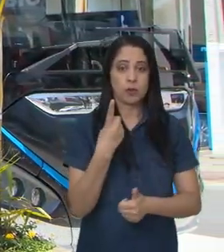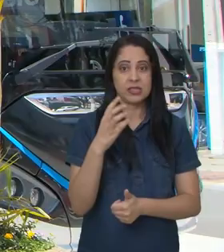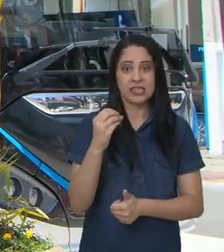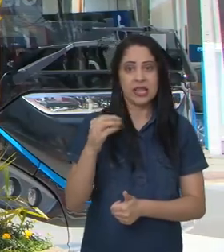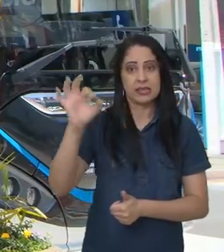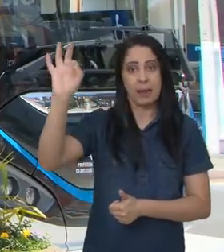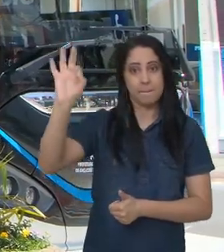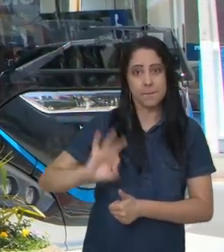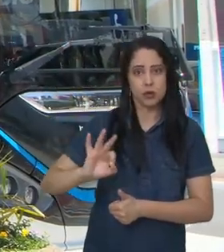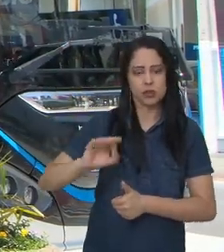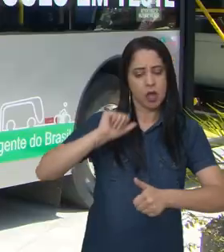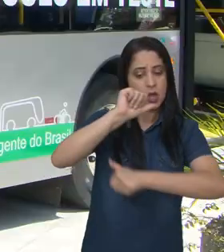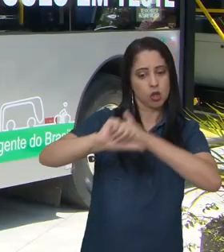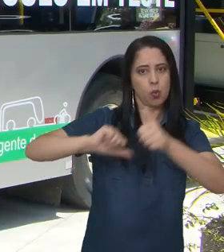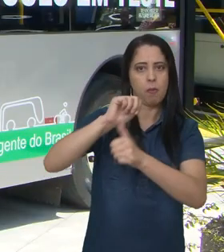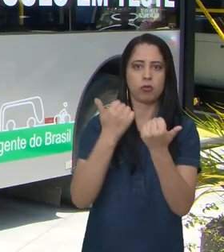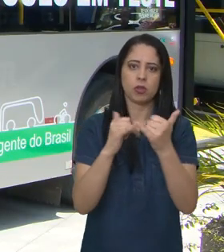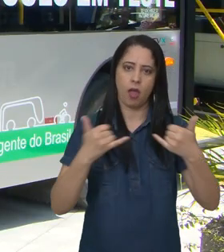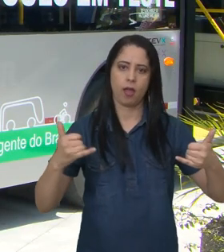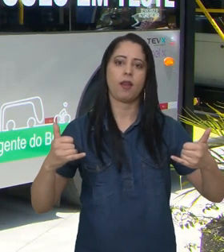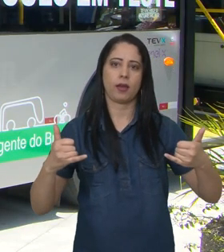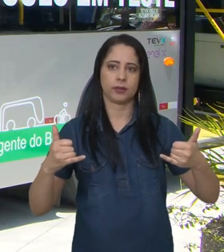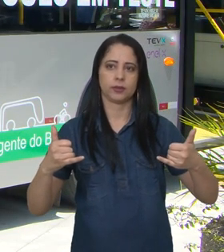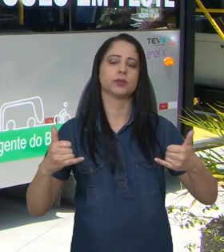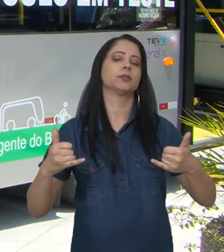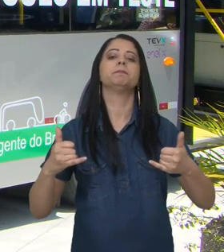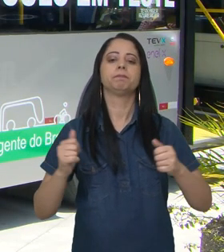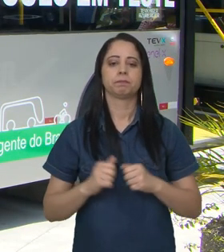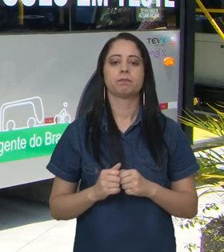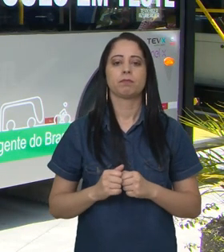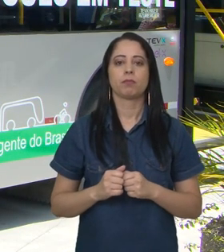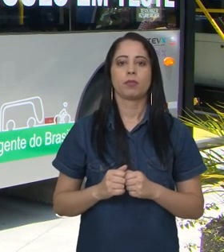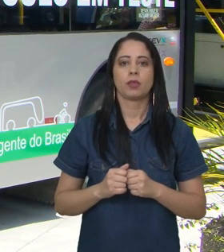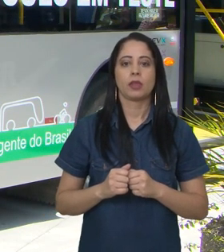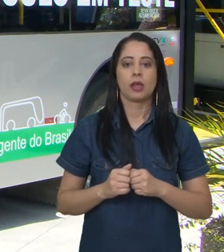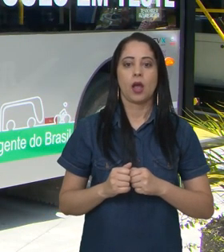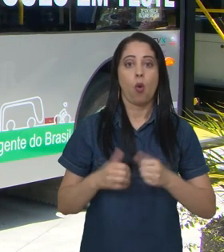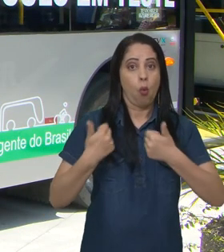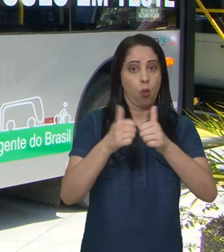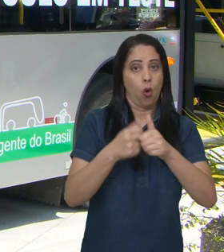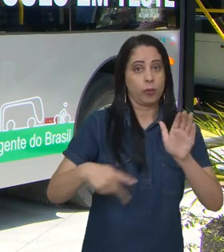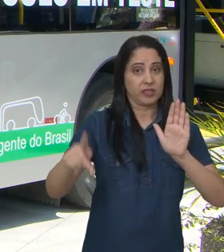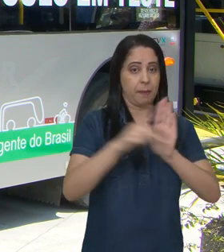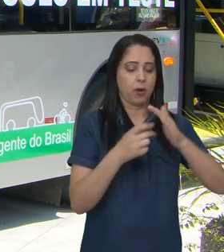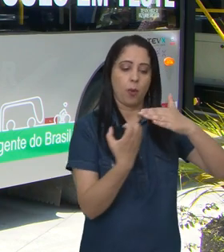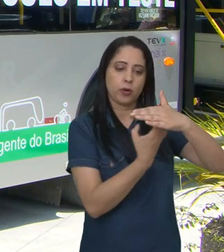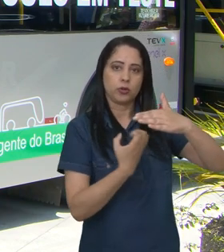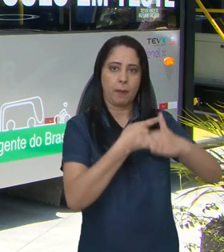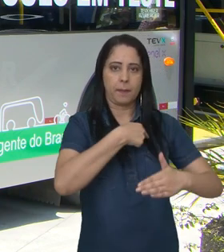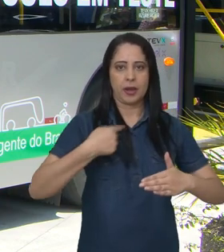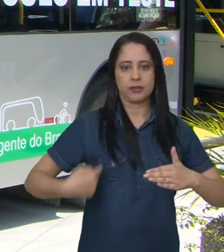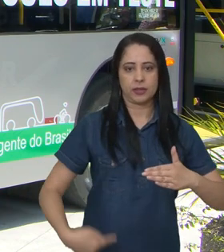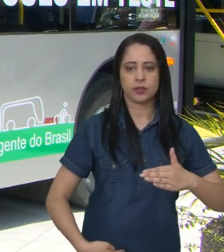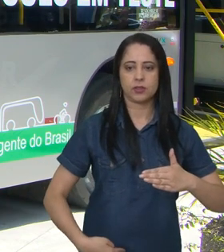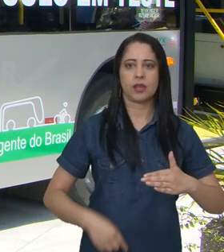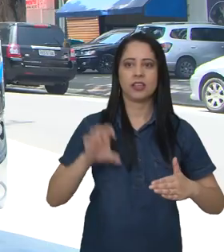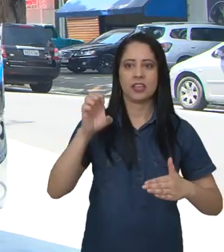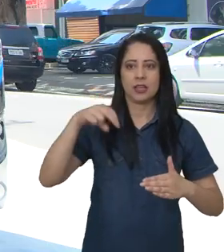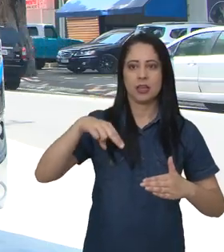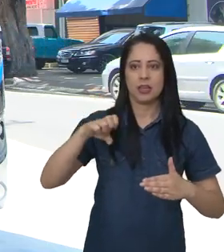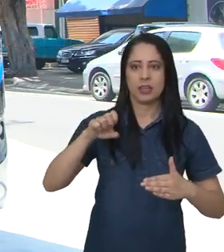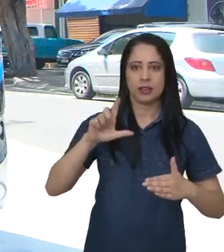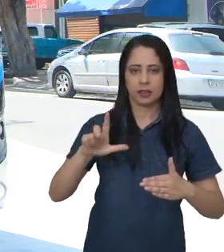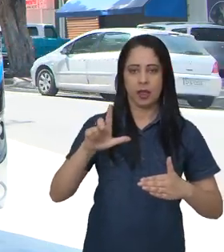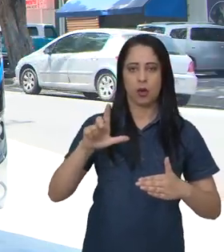100% elétrica o veículo foi disponibilizado pela empresa chinesa Raider em parceria com a enel x